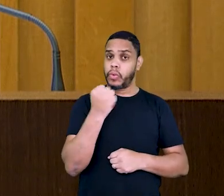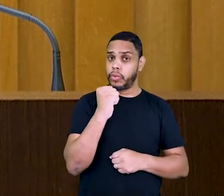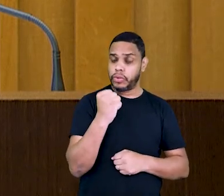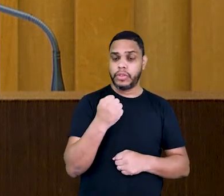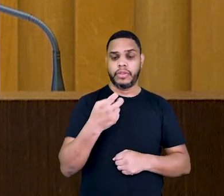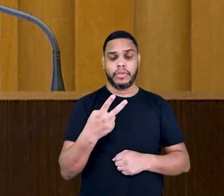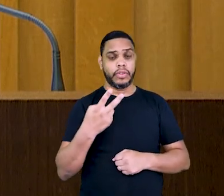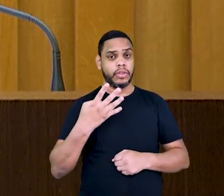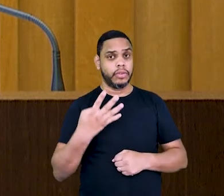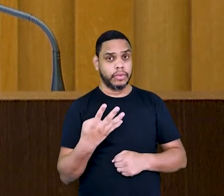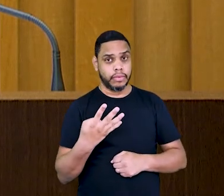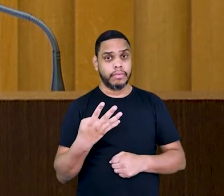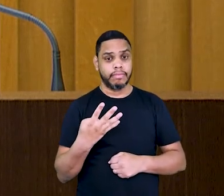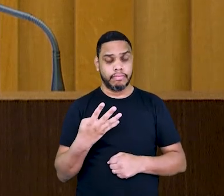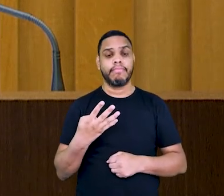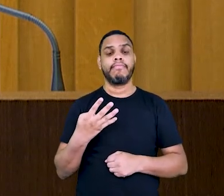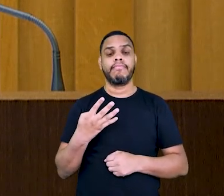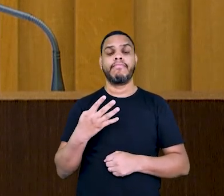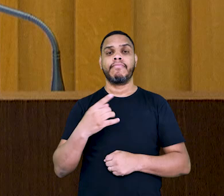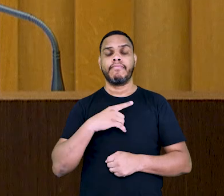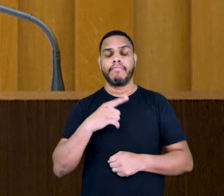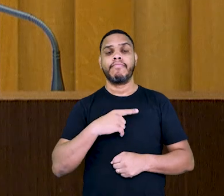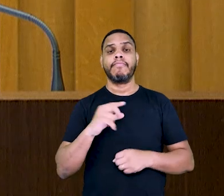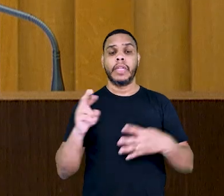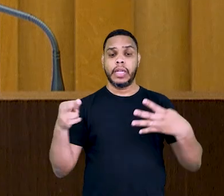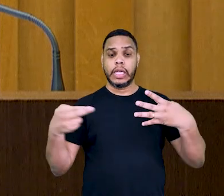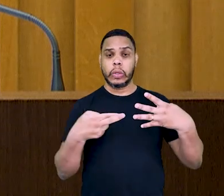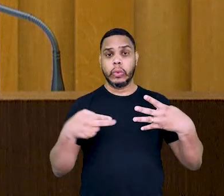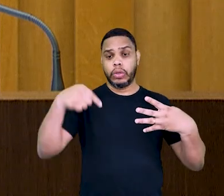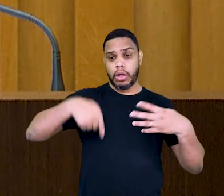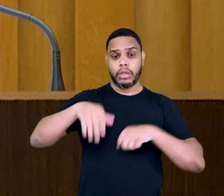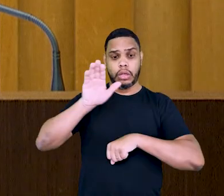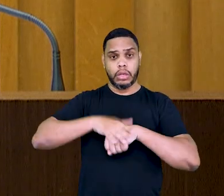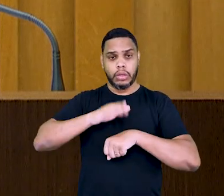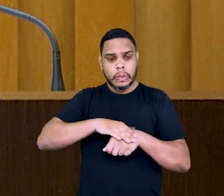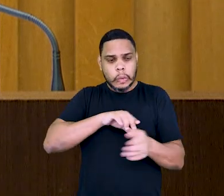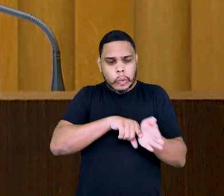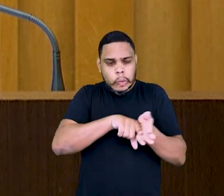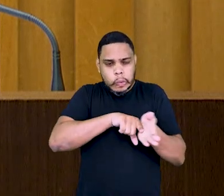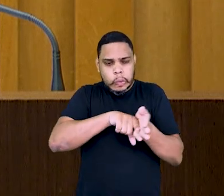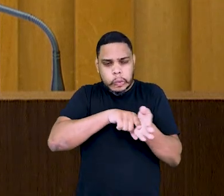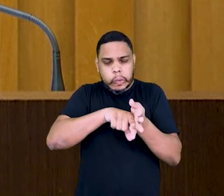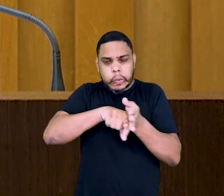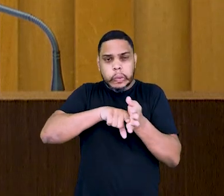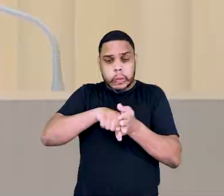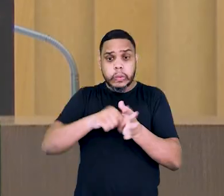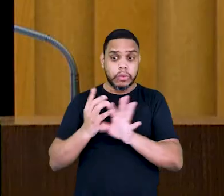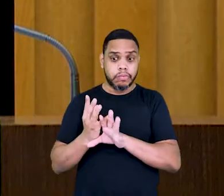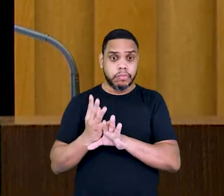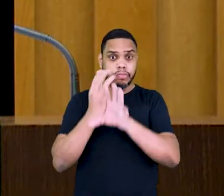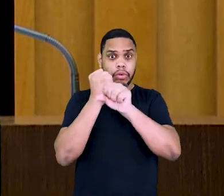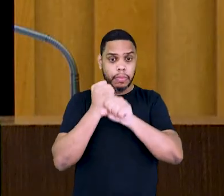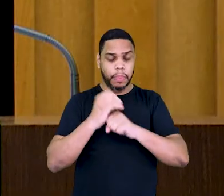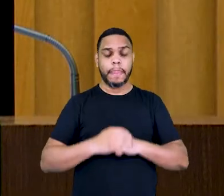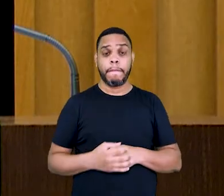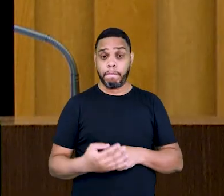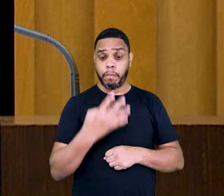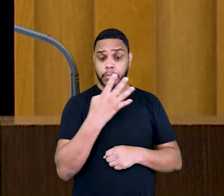131.824 recursos analisados pela presidência do tribunal, dos quais